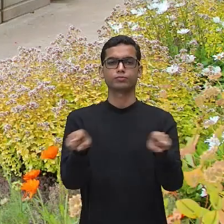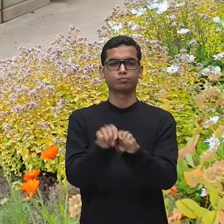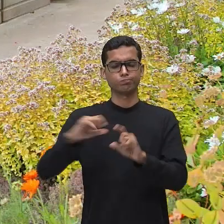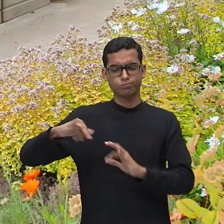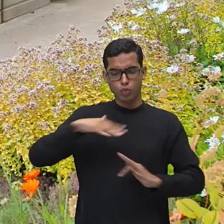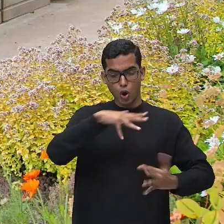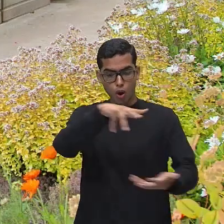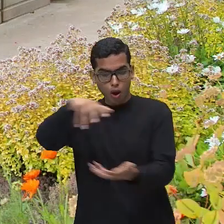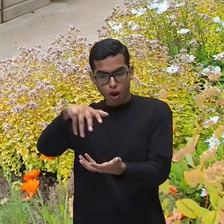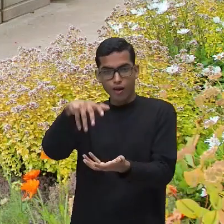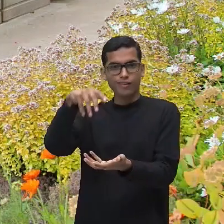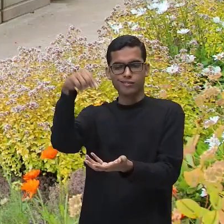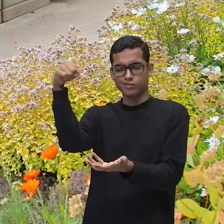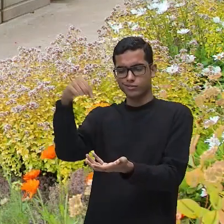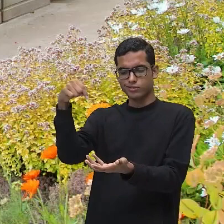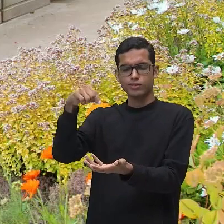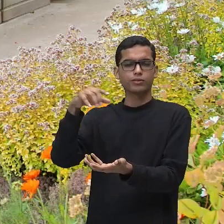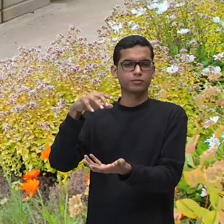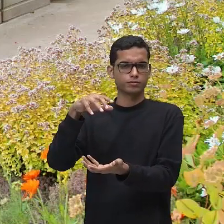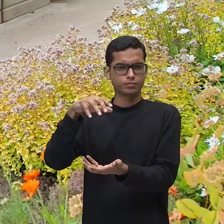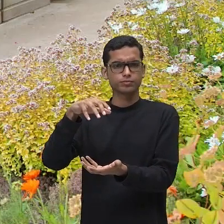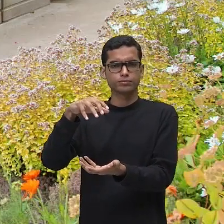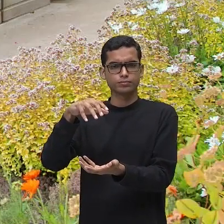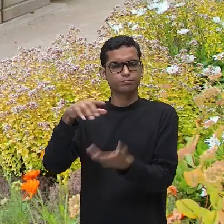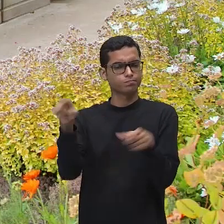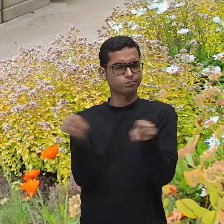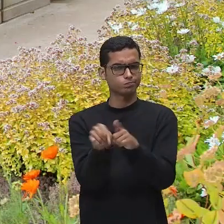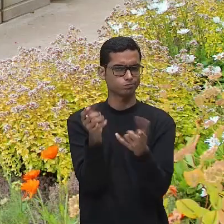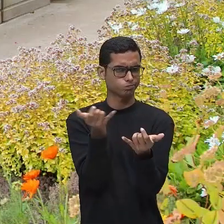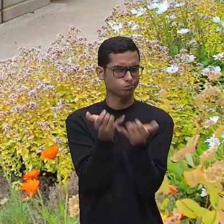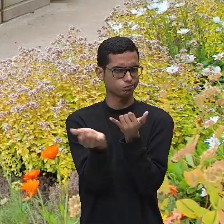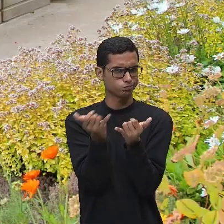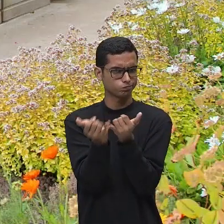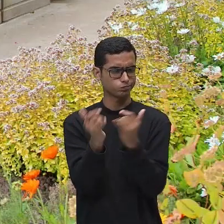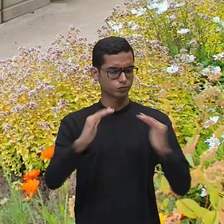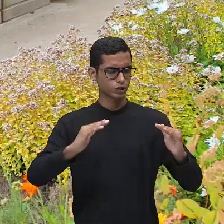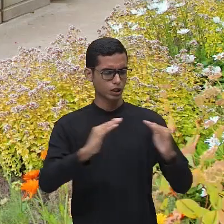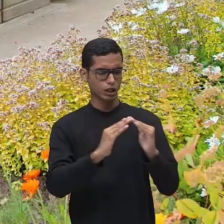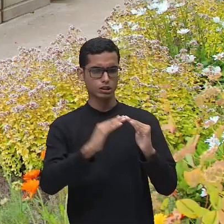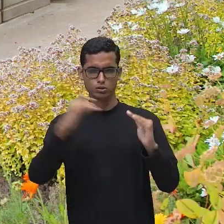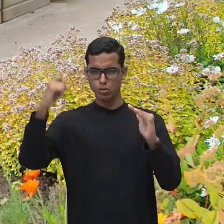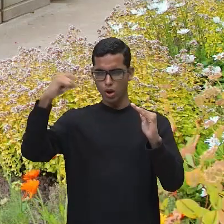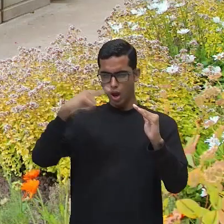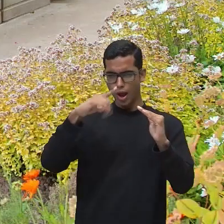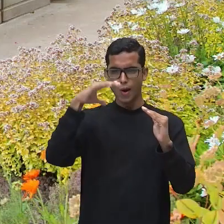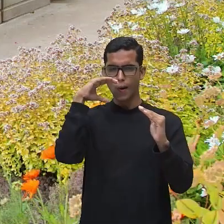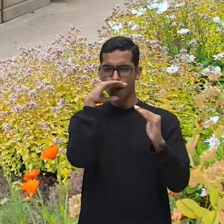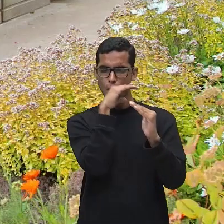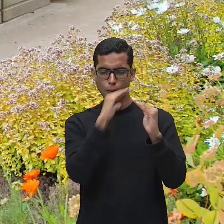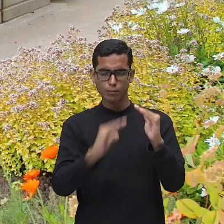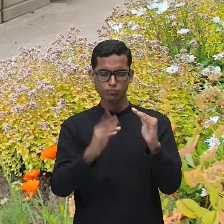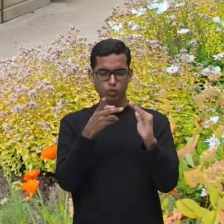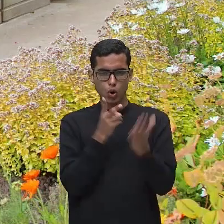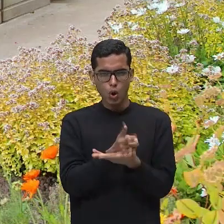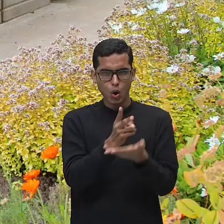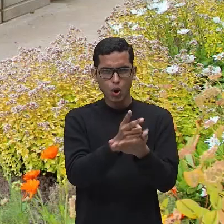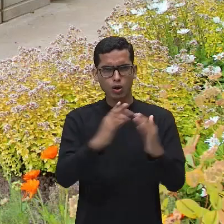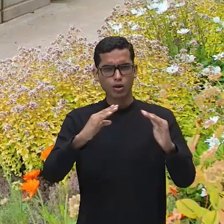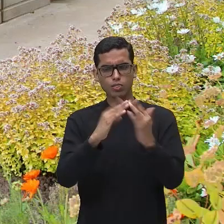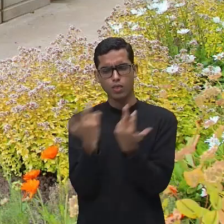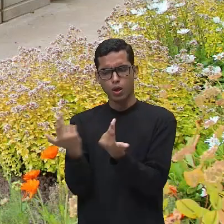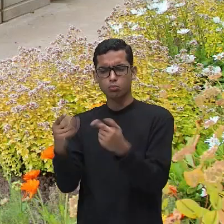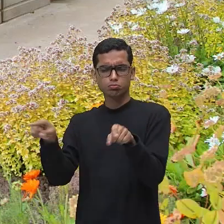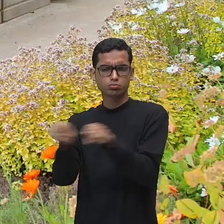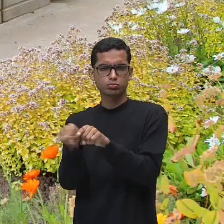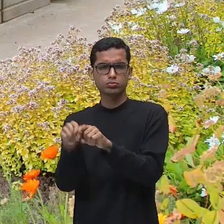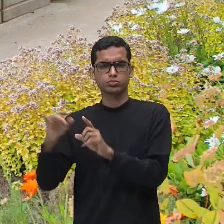processo parecido de retenção de calor, tá? Porém, esse processo é